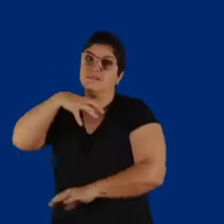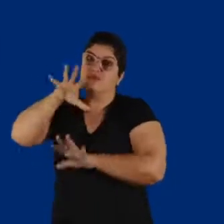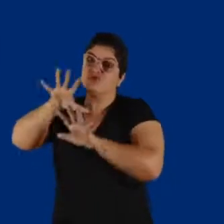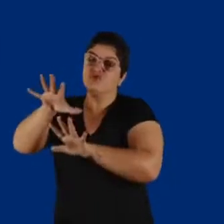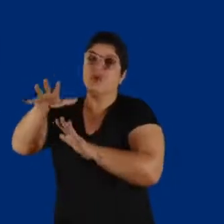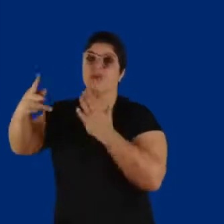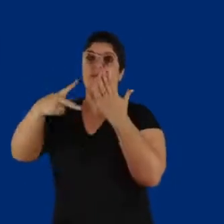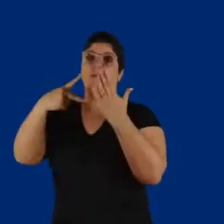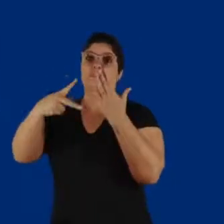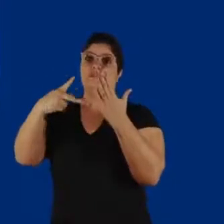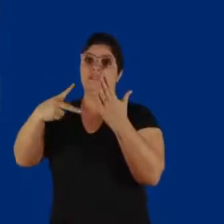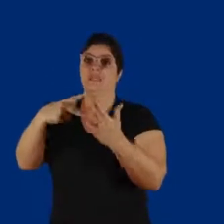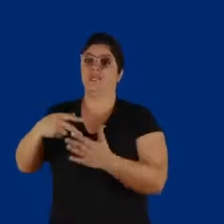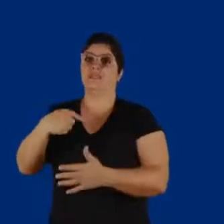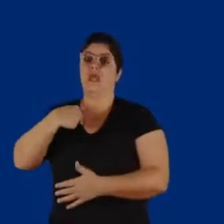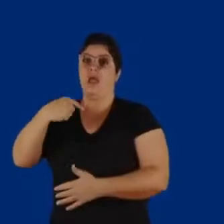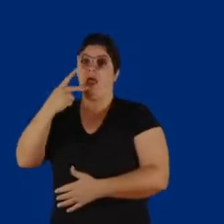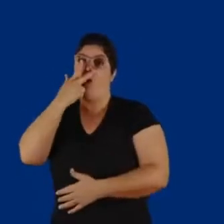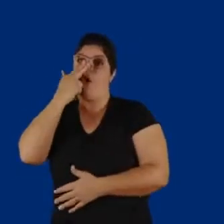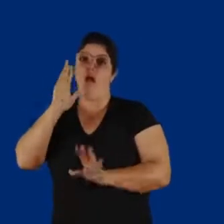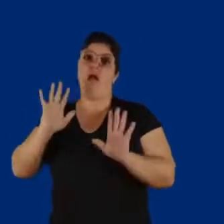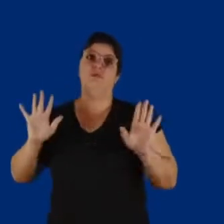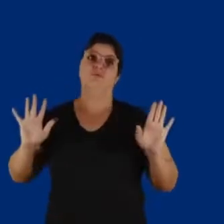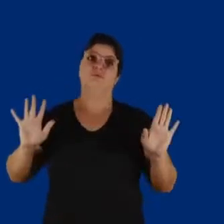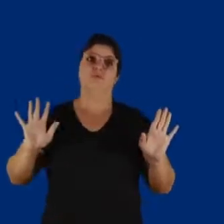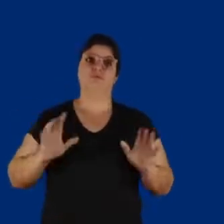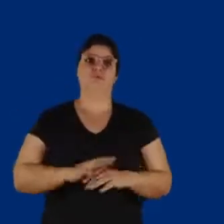eu abordaria.